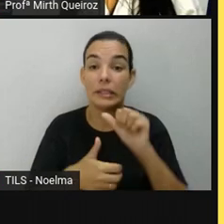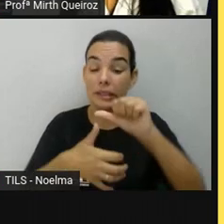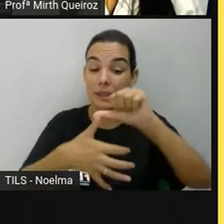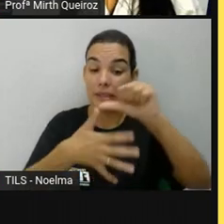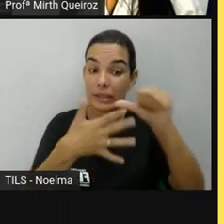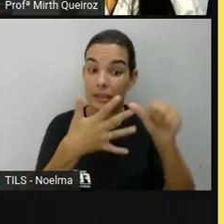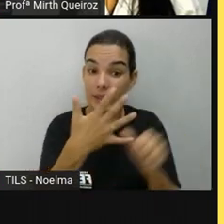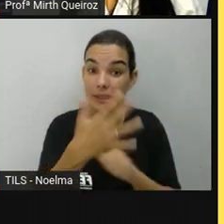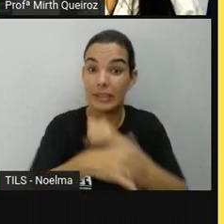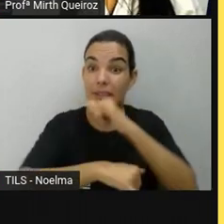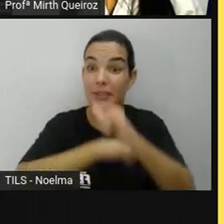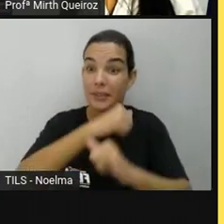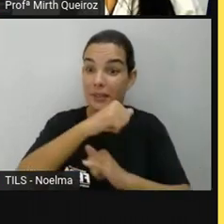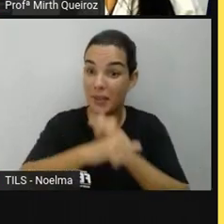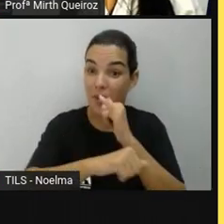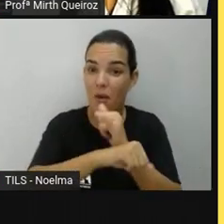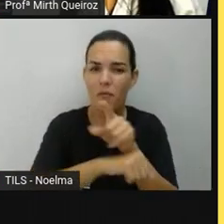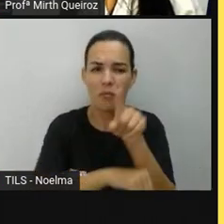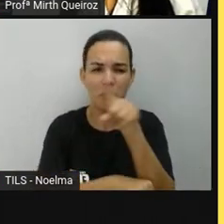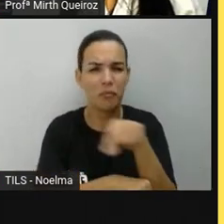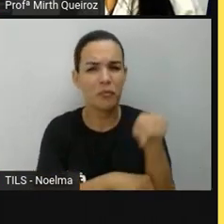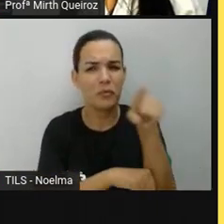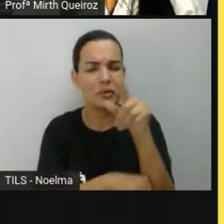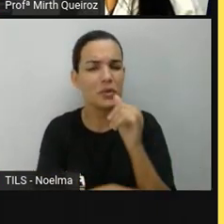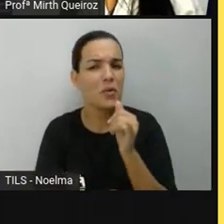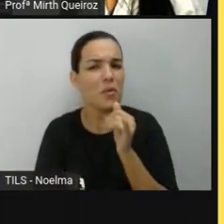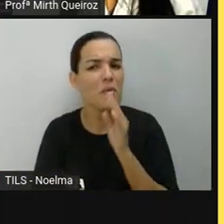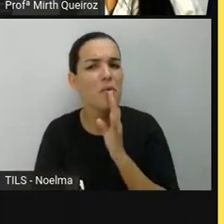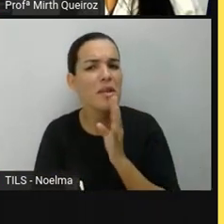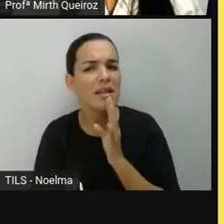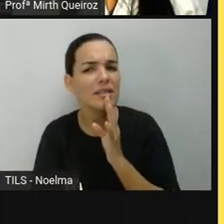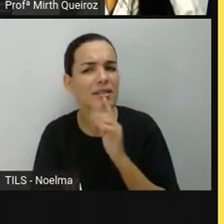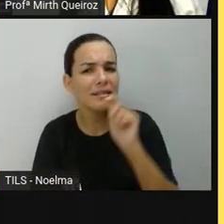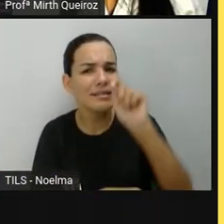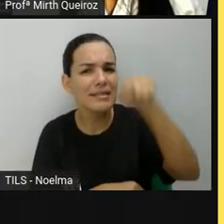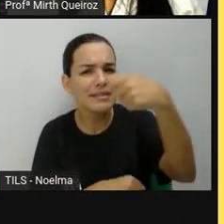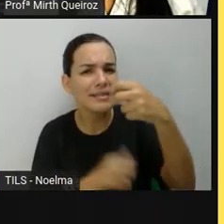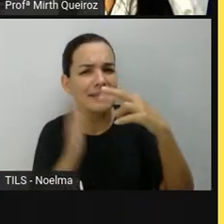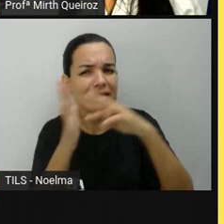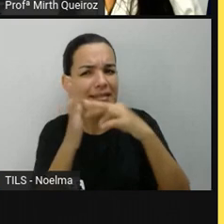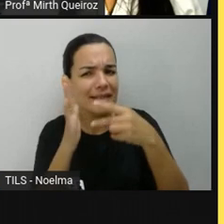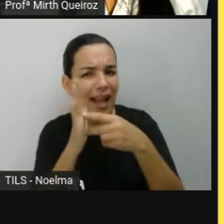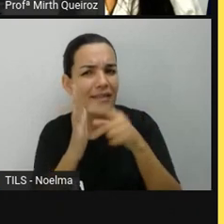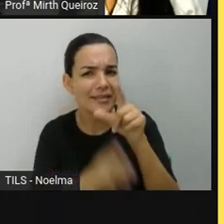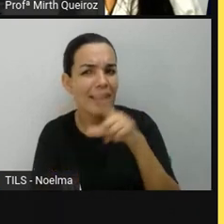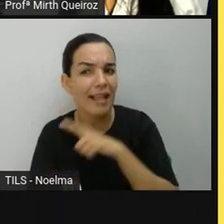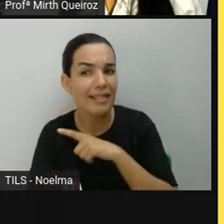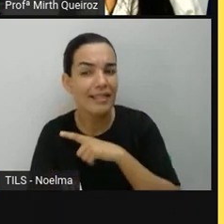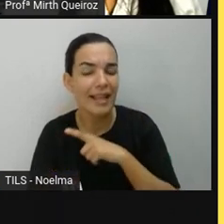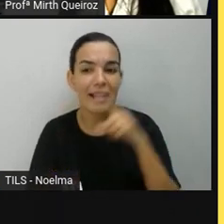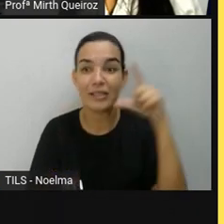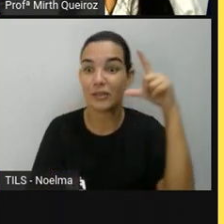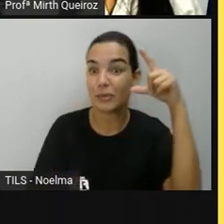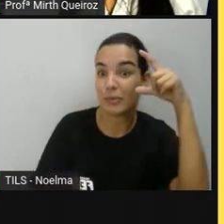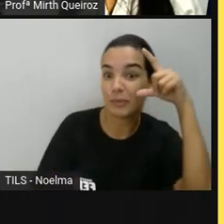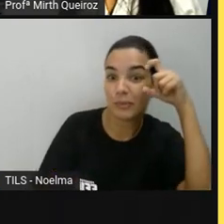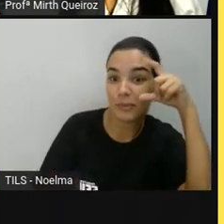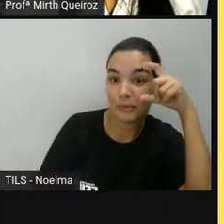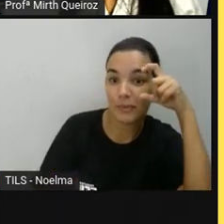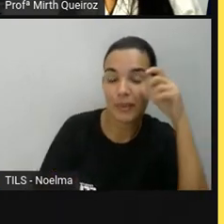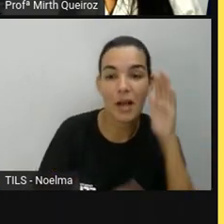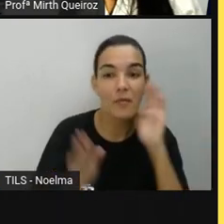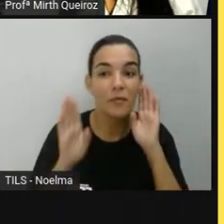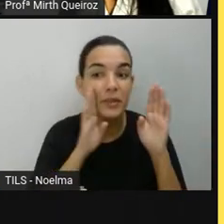Redes sociais. Vocês conhecem esses símbolozinhos aí que estão presentes? O Instagram,